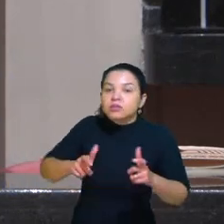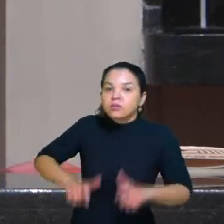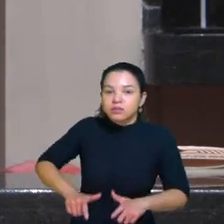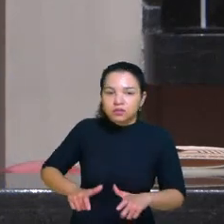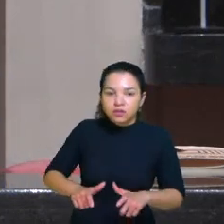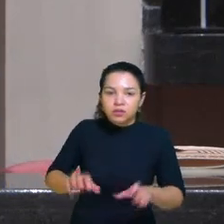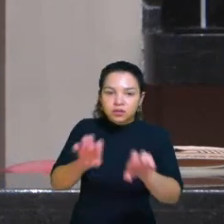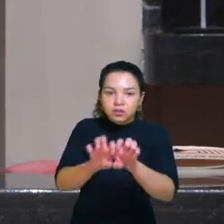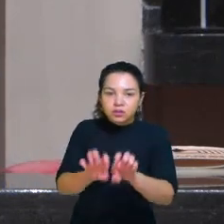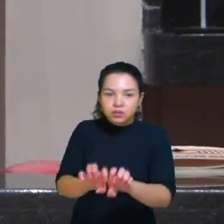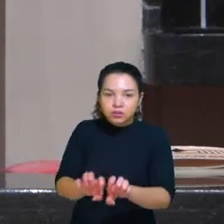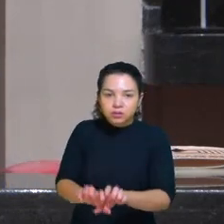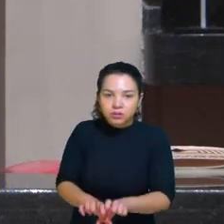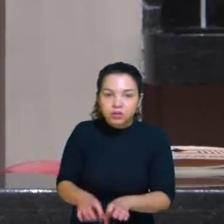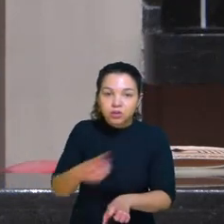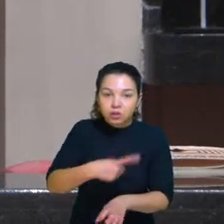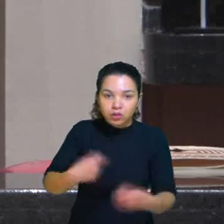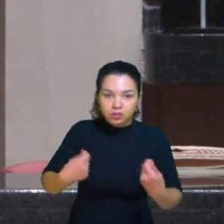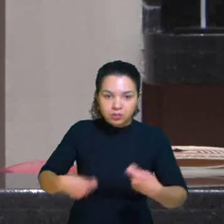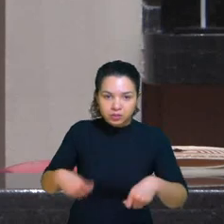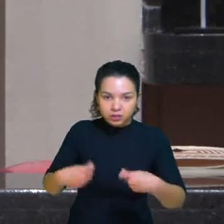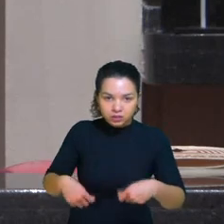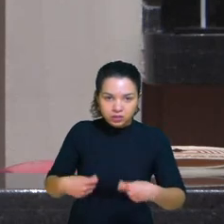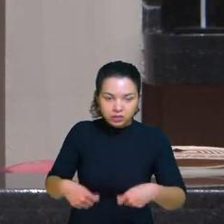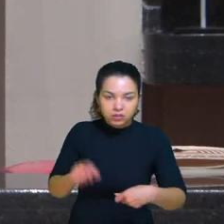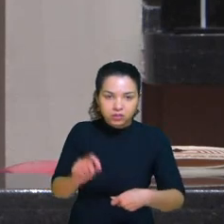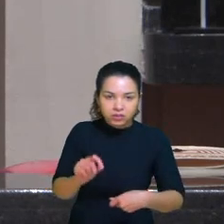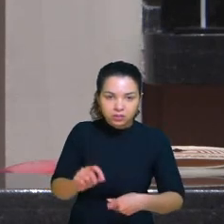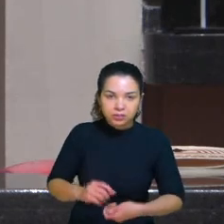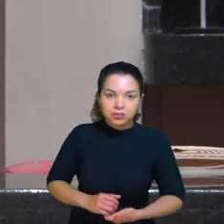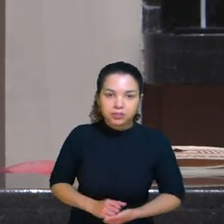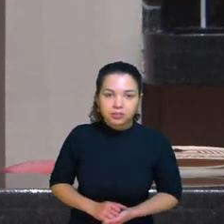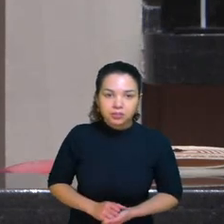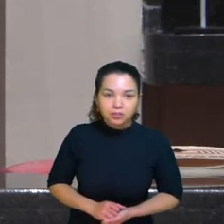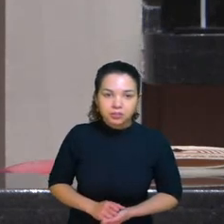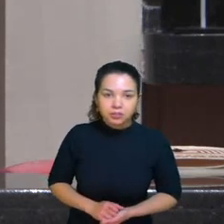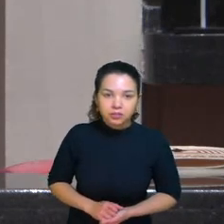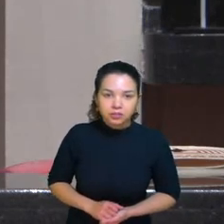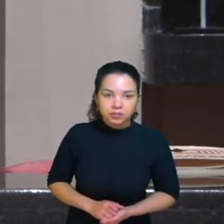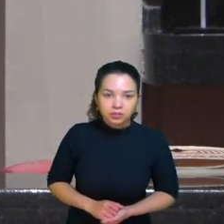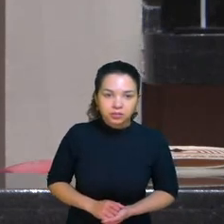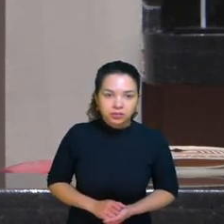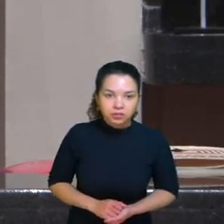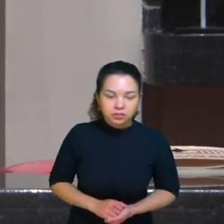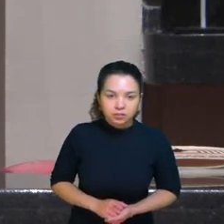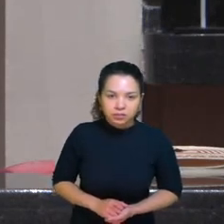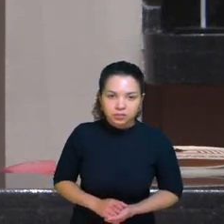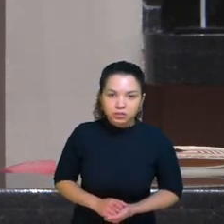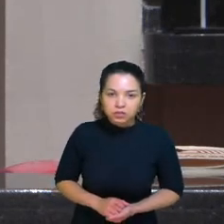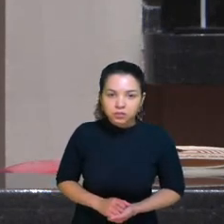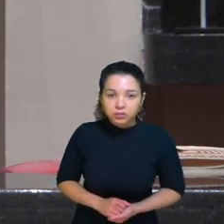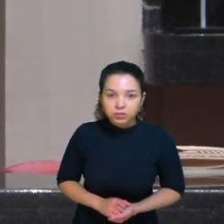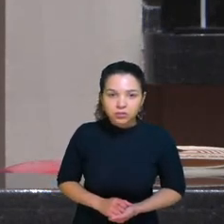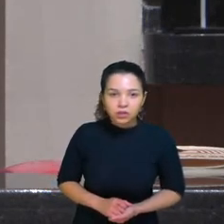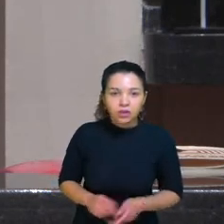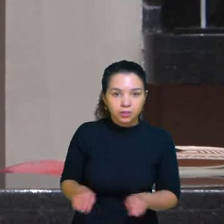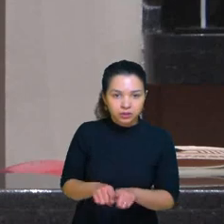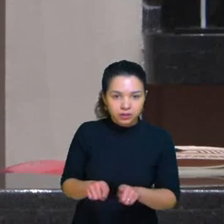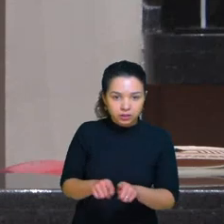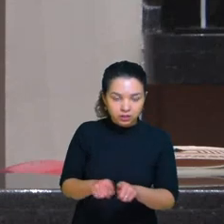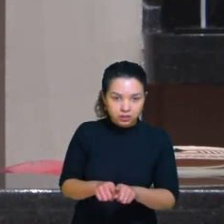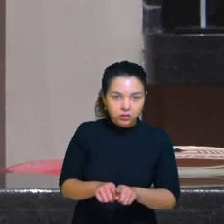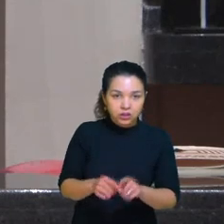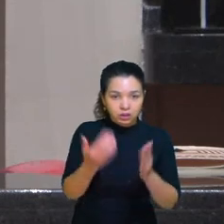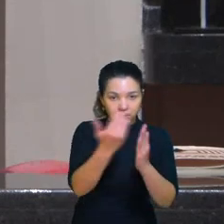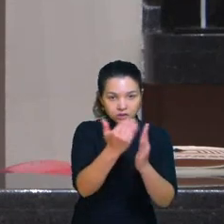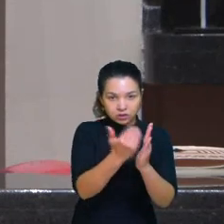necessidade que nós tenhamos eh de termos diretrizes que são diretrizes para todas as